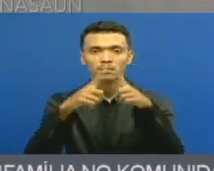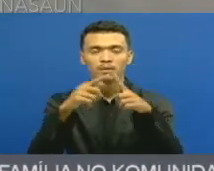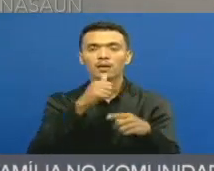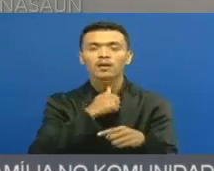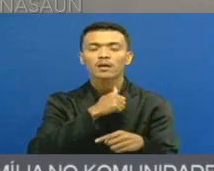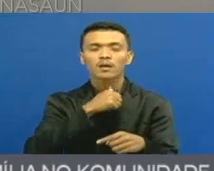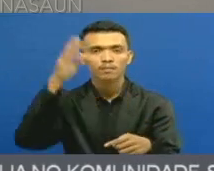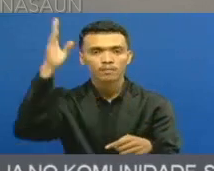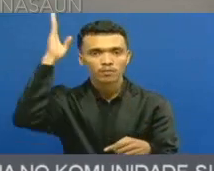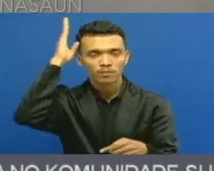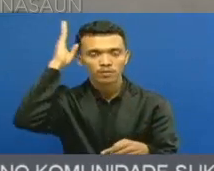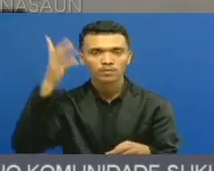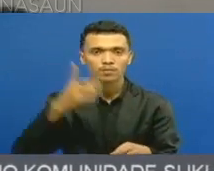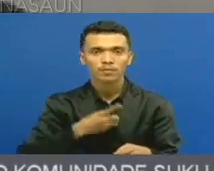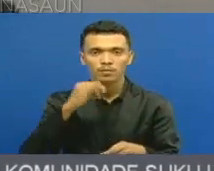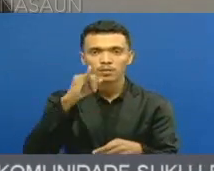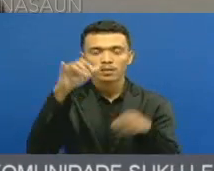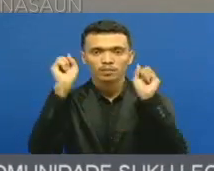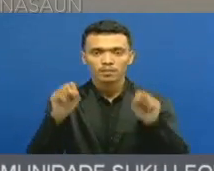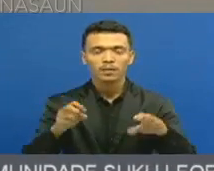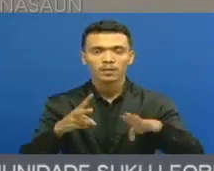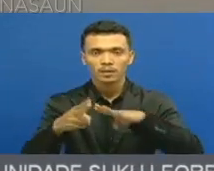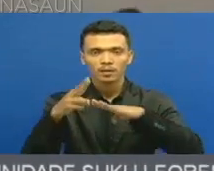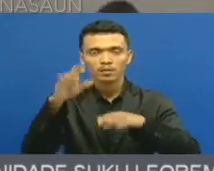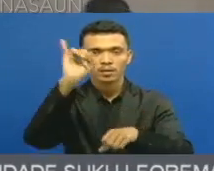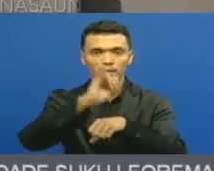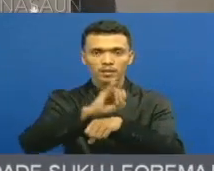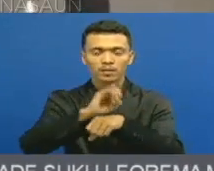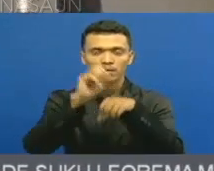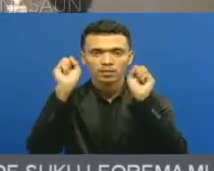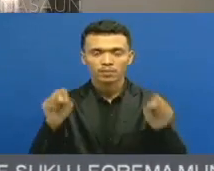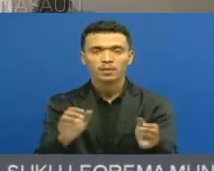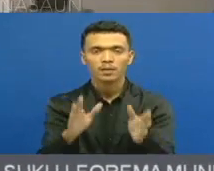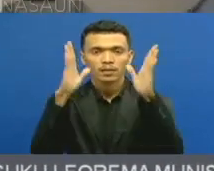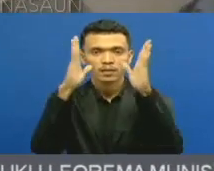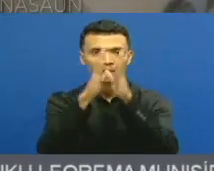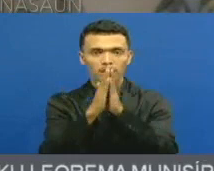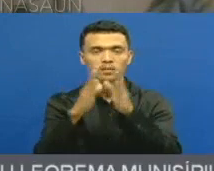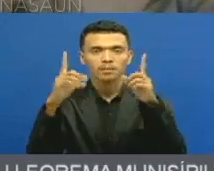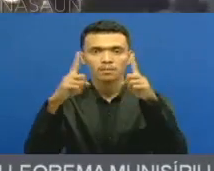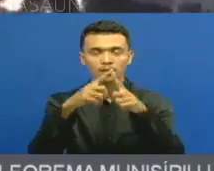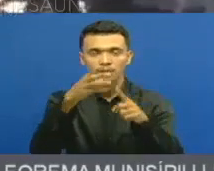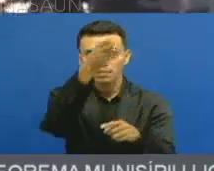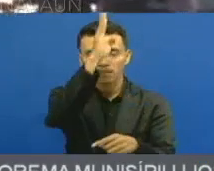Dili bele inaugura ona sira ni capela hori sira bele hasai oração ba aman maroma